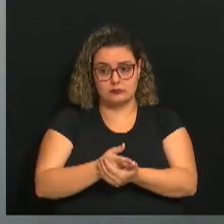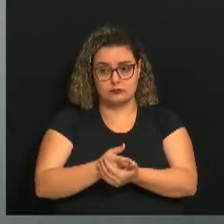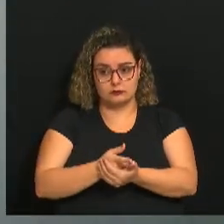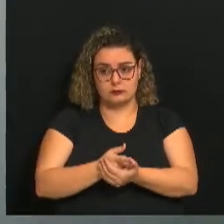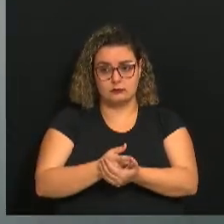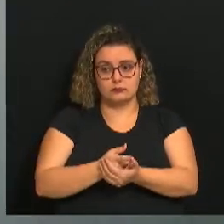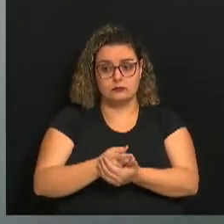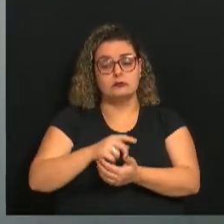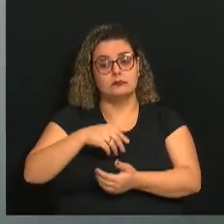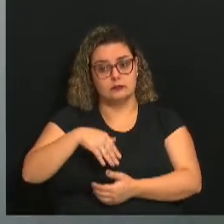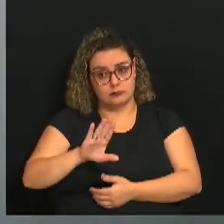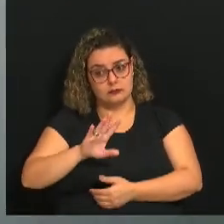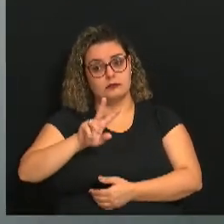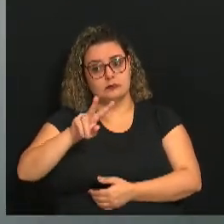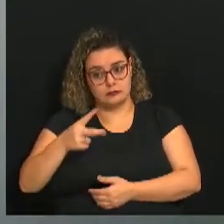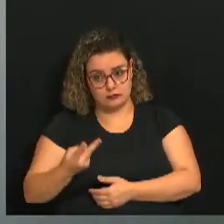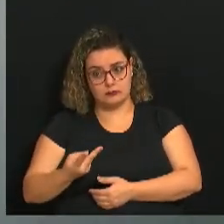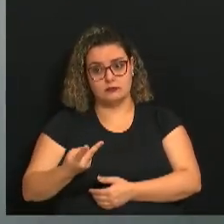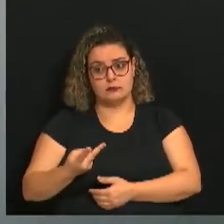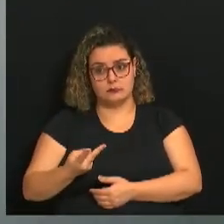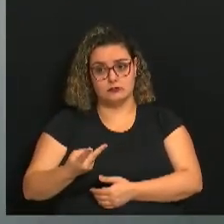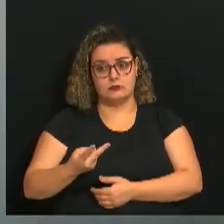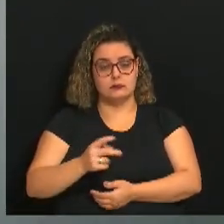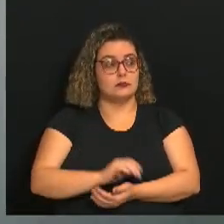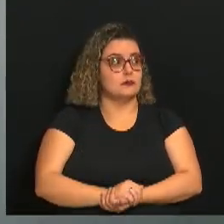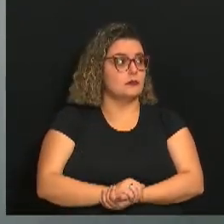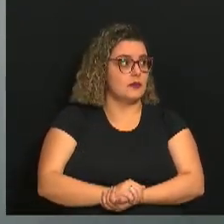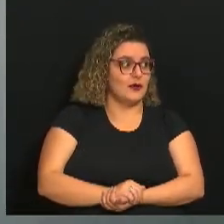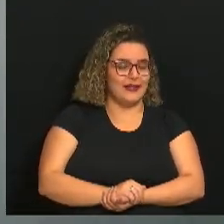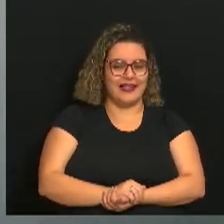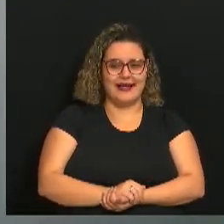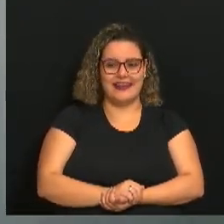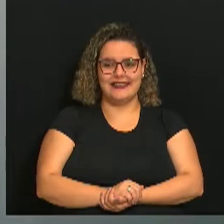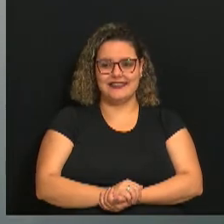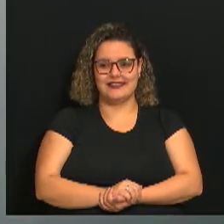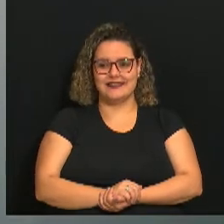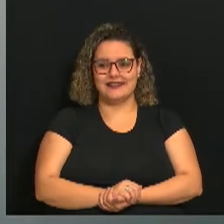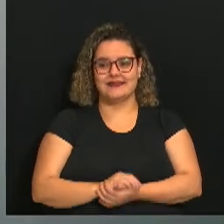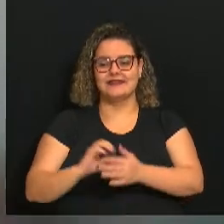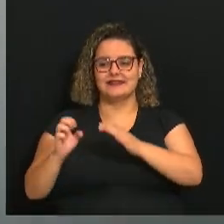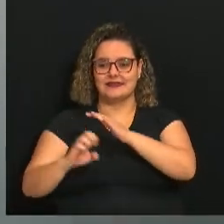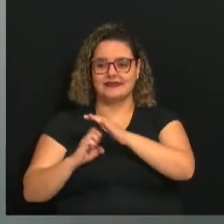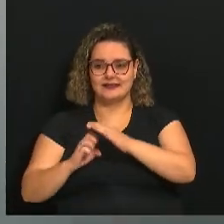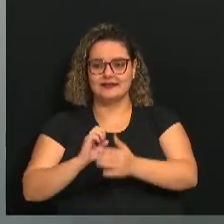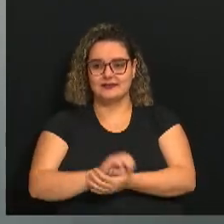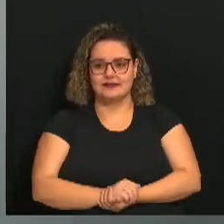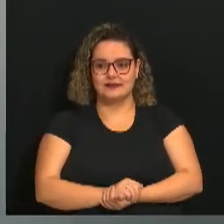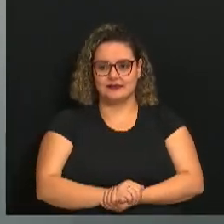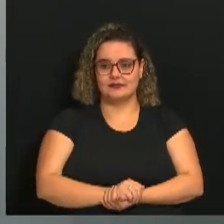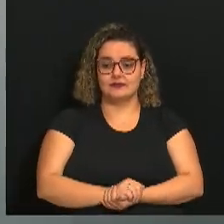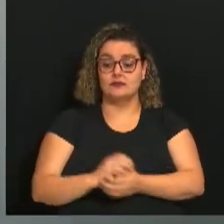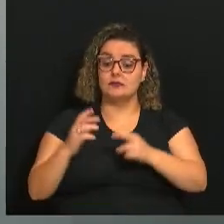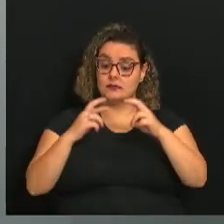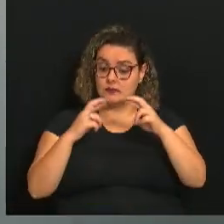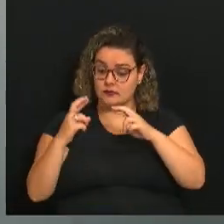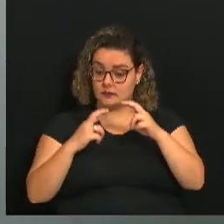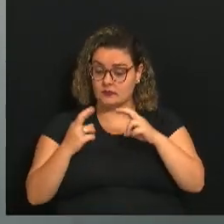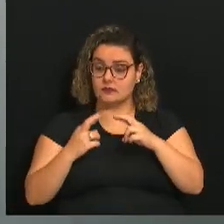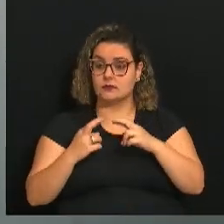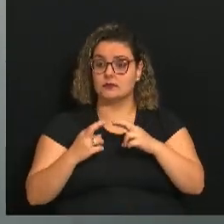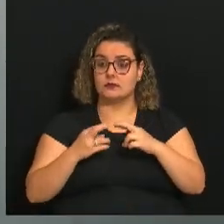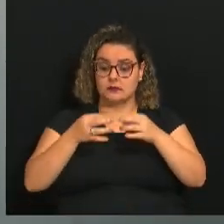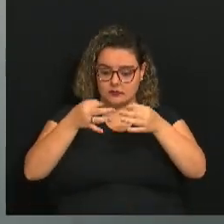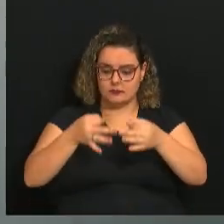os benefícios, tudo de uma vez, a empresa alega para nós aqui, quando a gente vai fazer a fiscalização, de forma mais